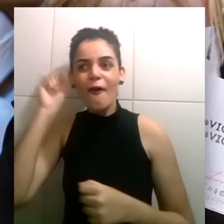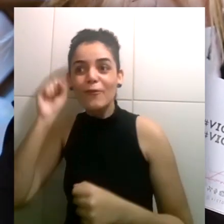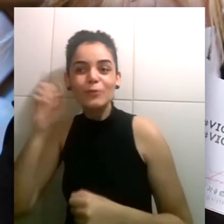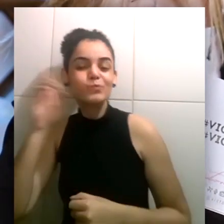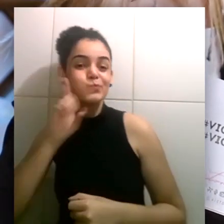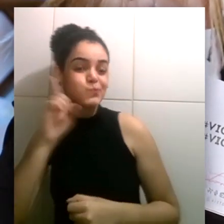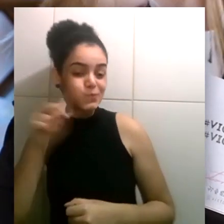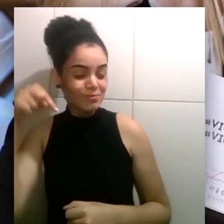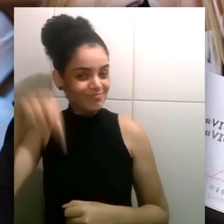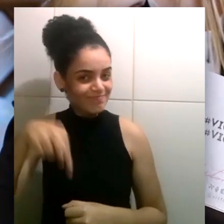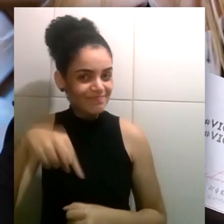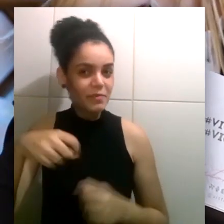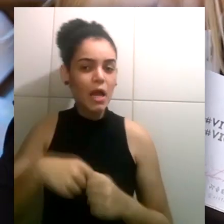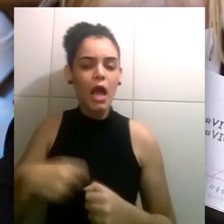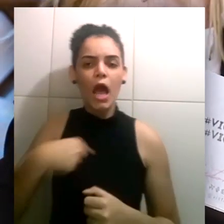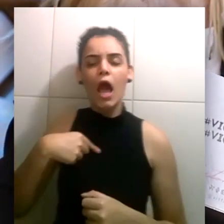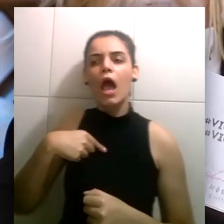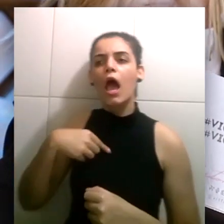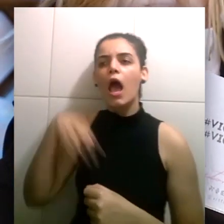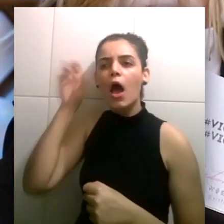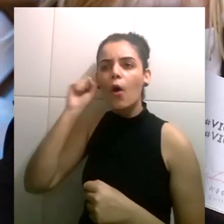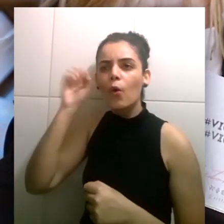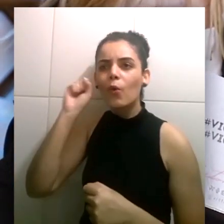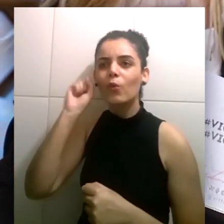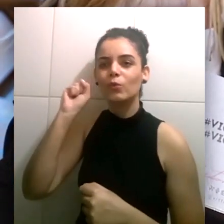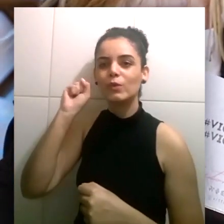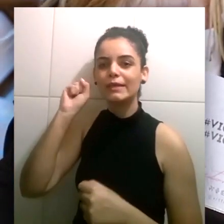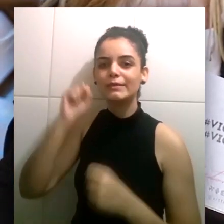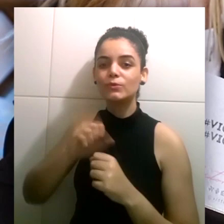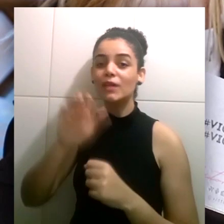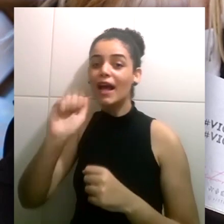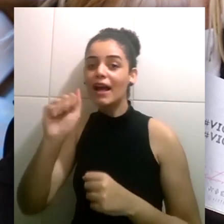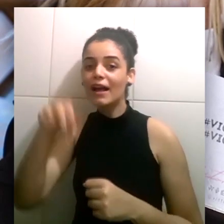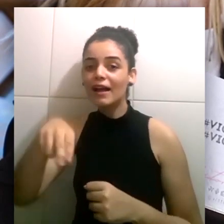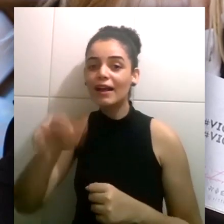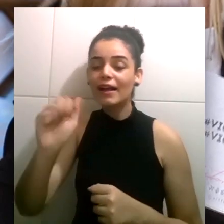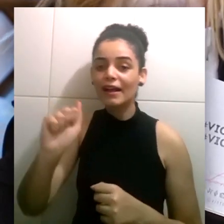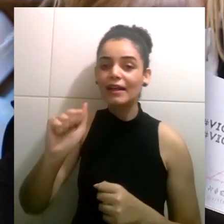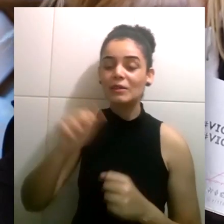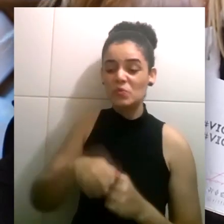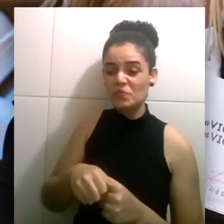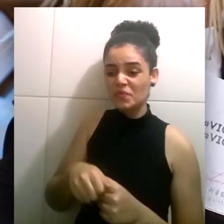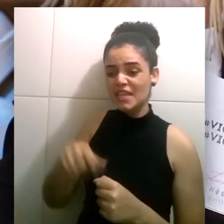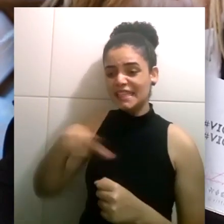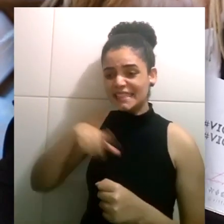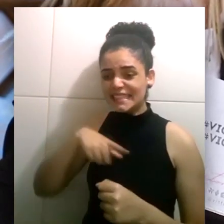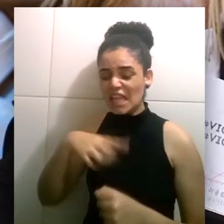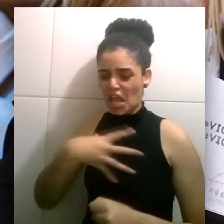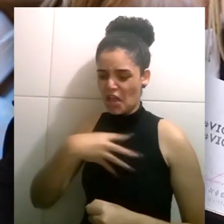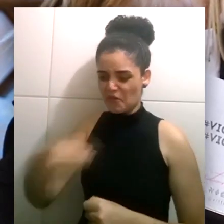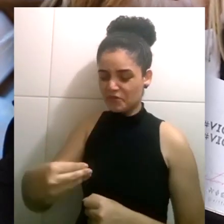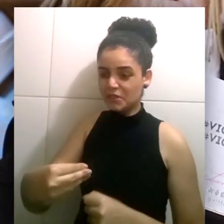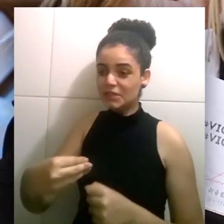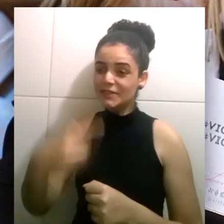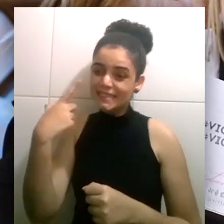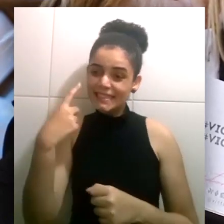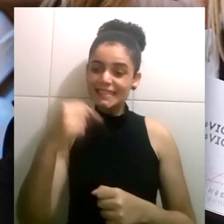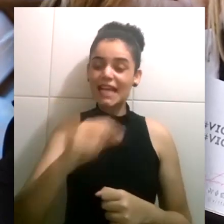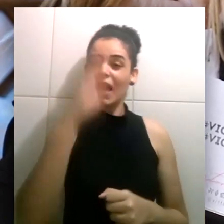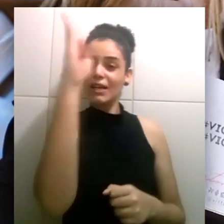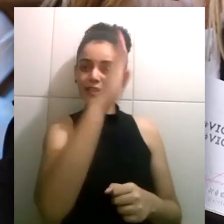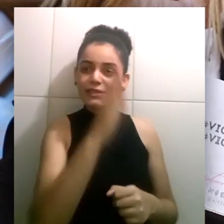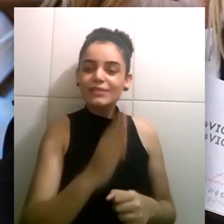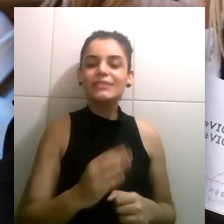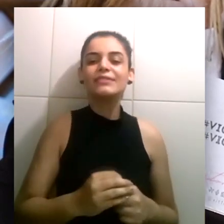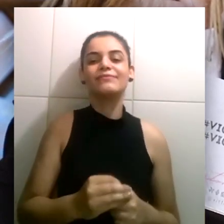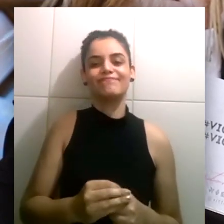Um dia eu estava escutando ela dando uma entrevista lá de Dallas. E ela estava com as crianças pequenas e tinha saído do